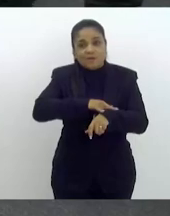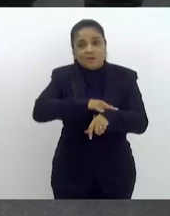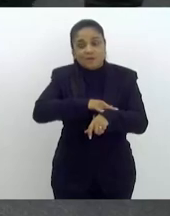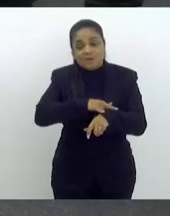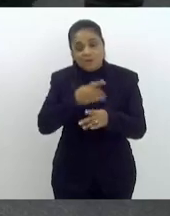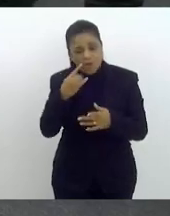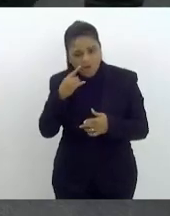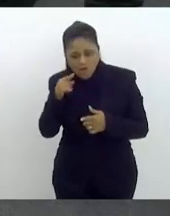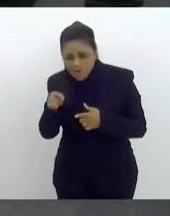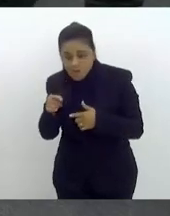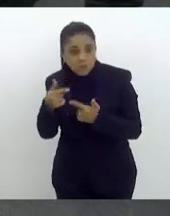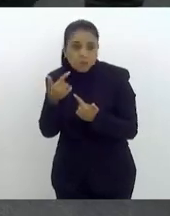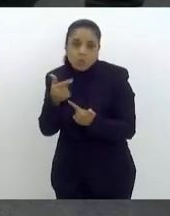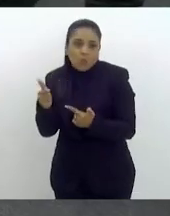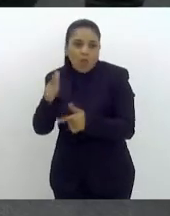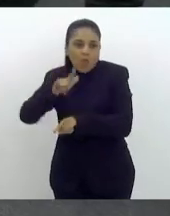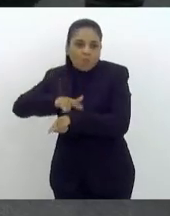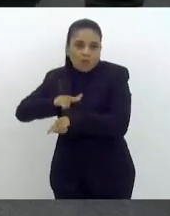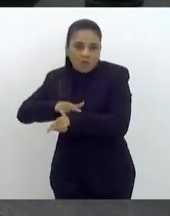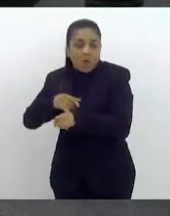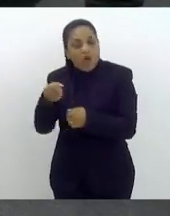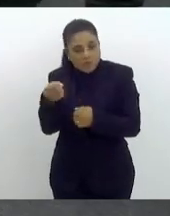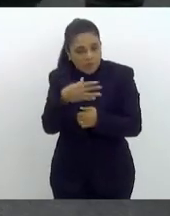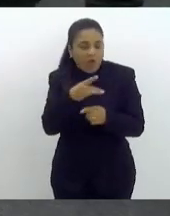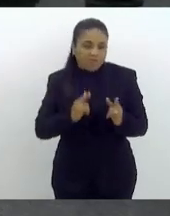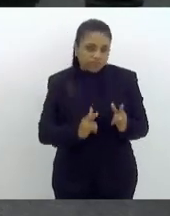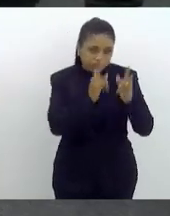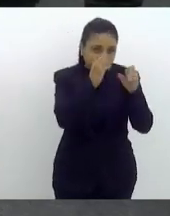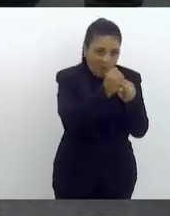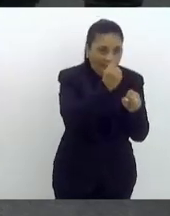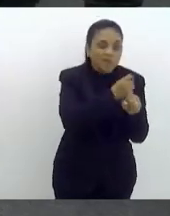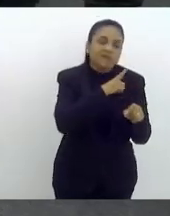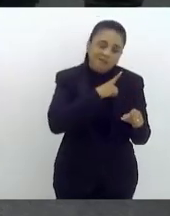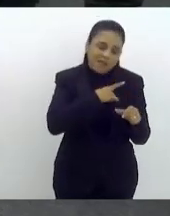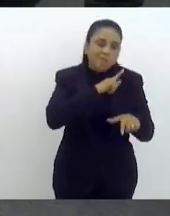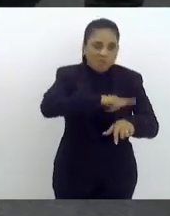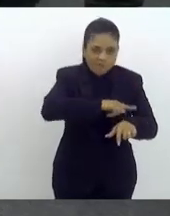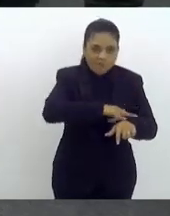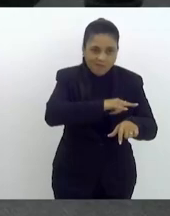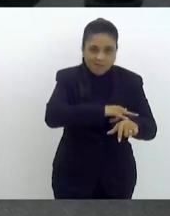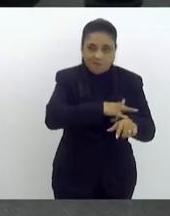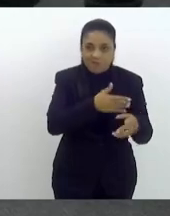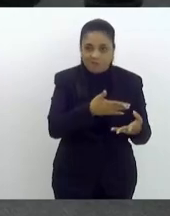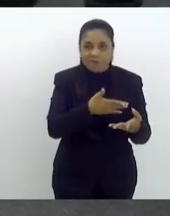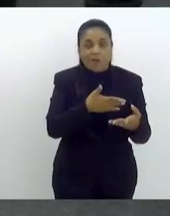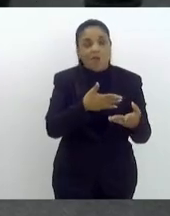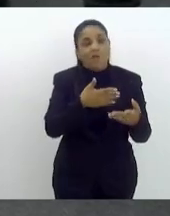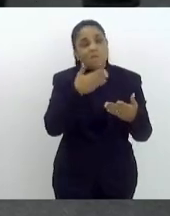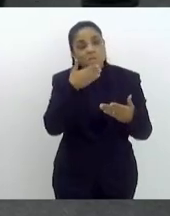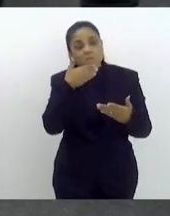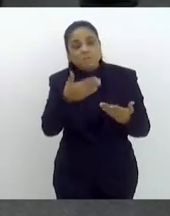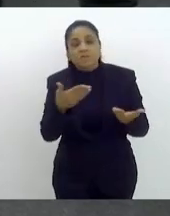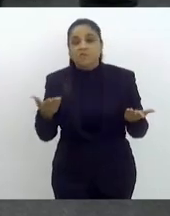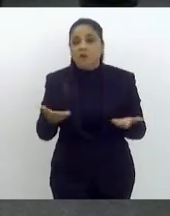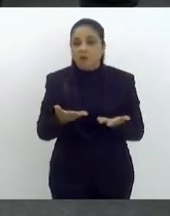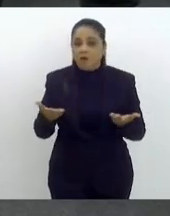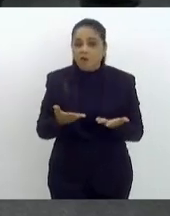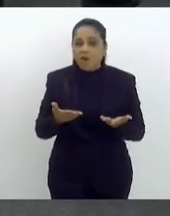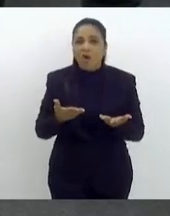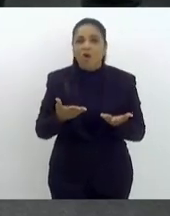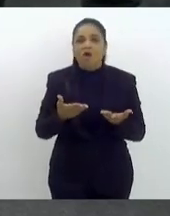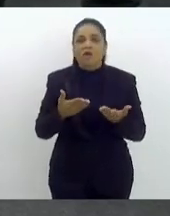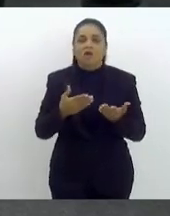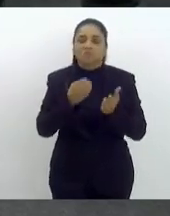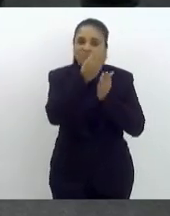tem banheiro nas novas instalações terá banheiro Então o que a gente vem pedir aqui oficial